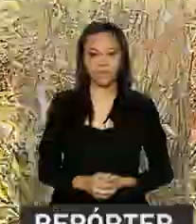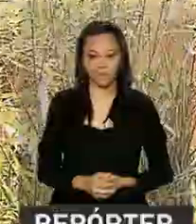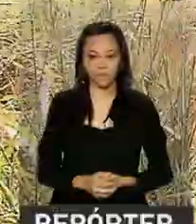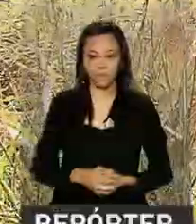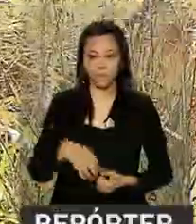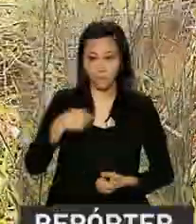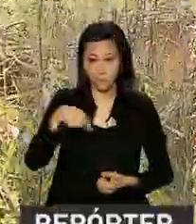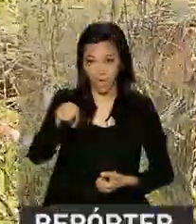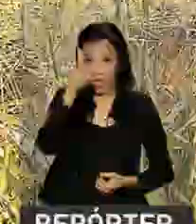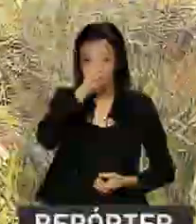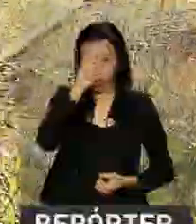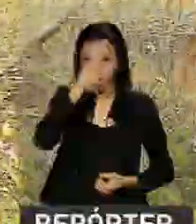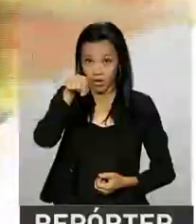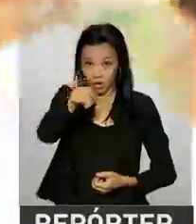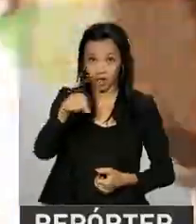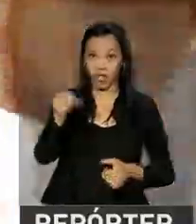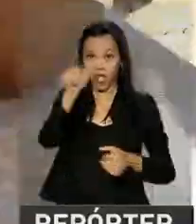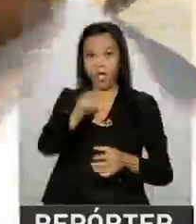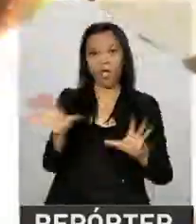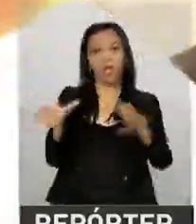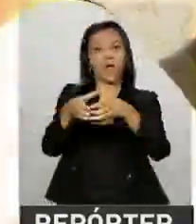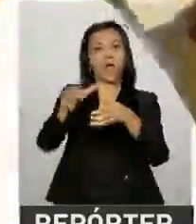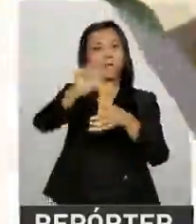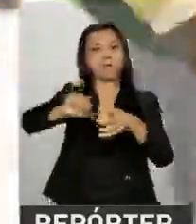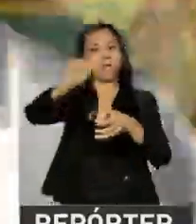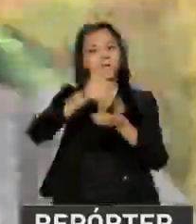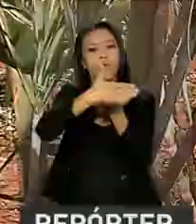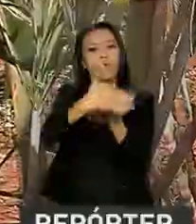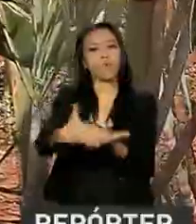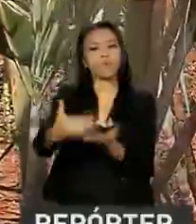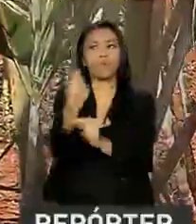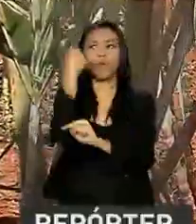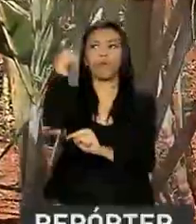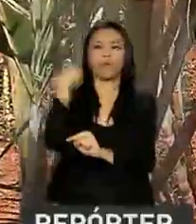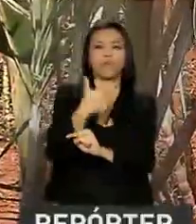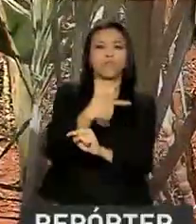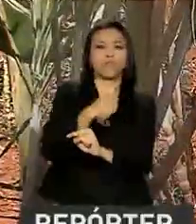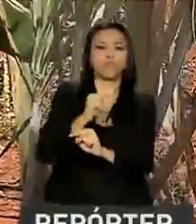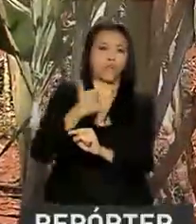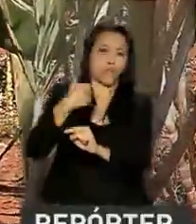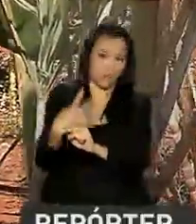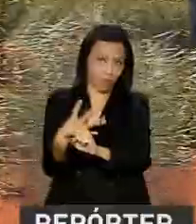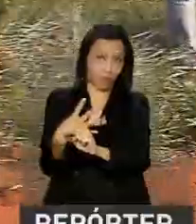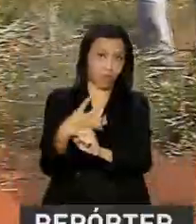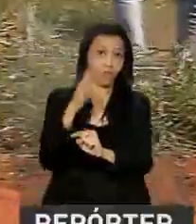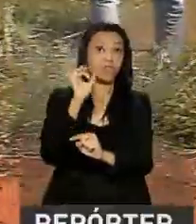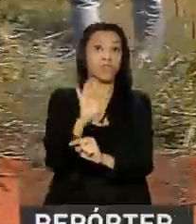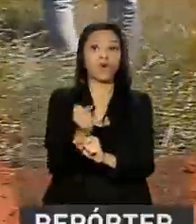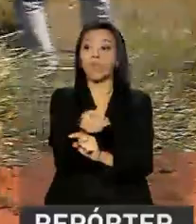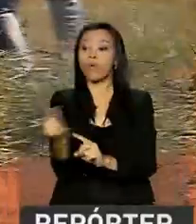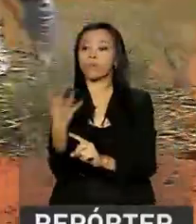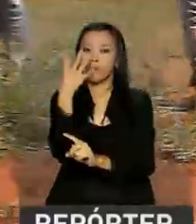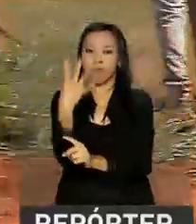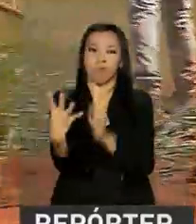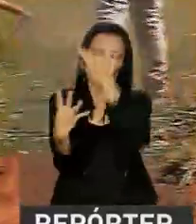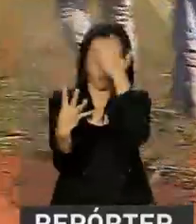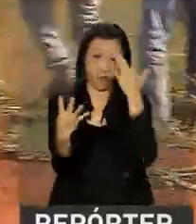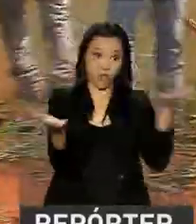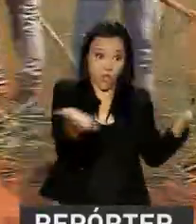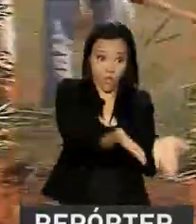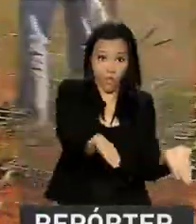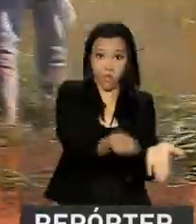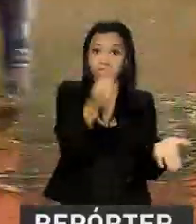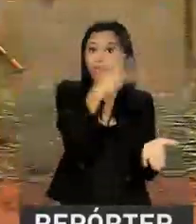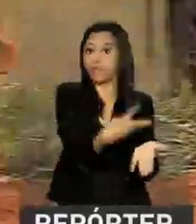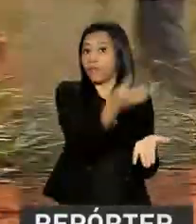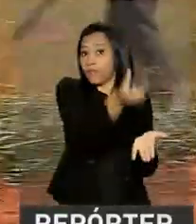história dessa associação começou em 2014, com a união de apenas 4 produtores. Hoje, são 36 agricultores